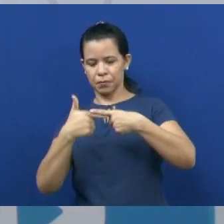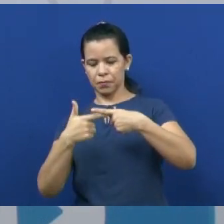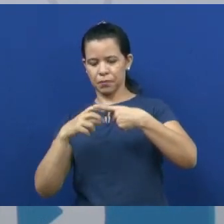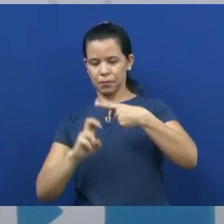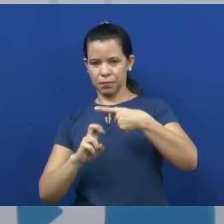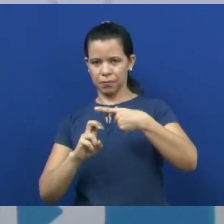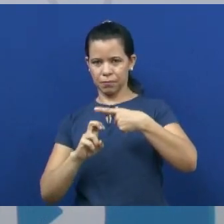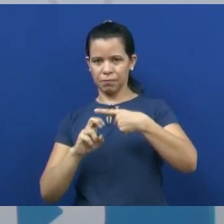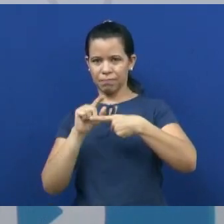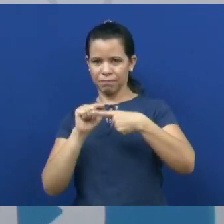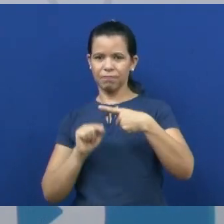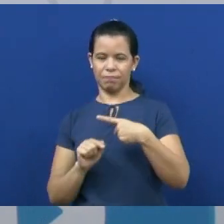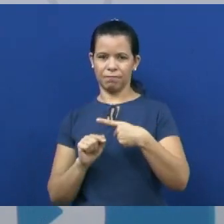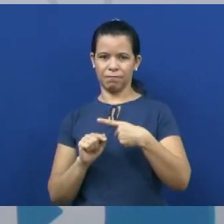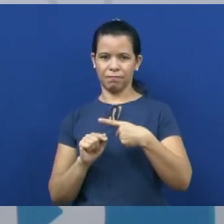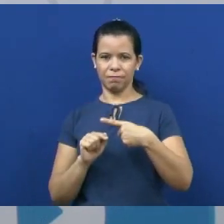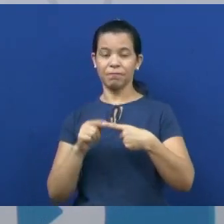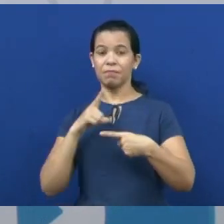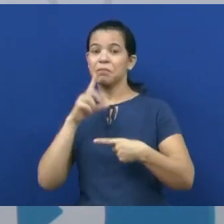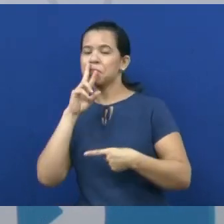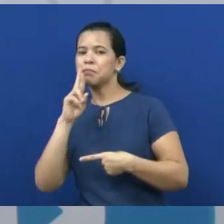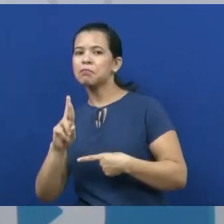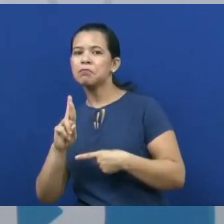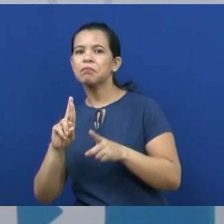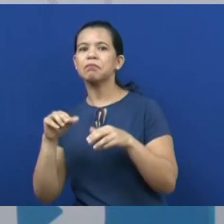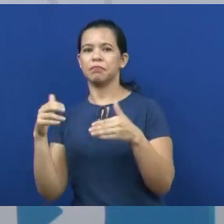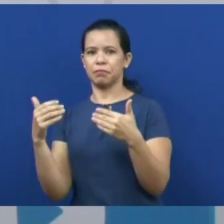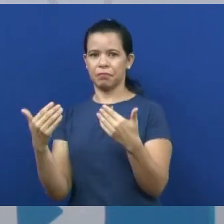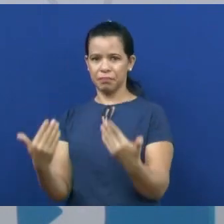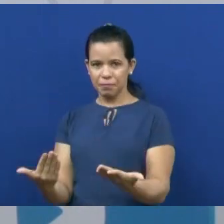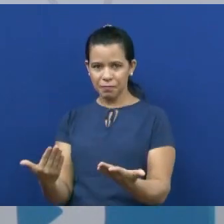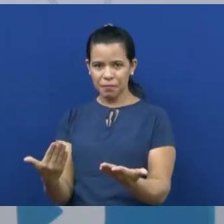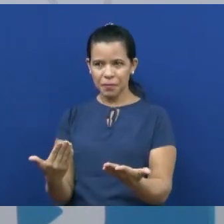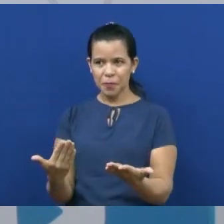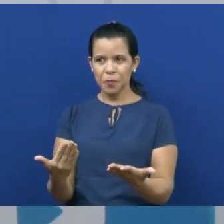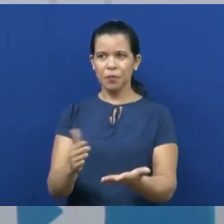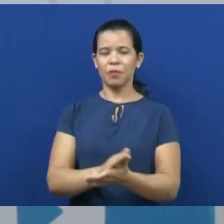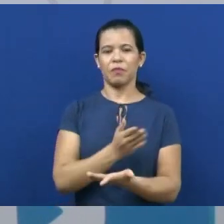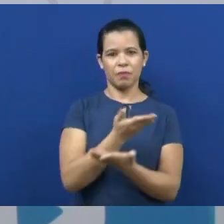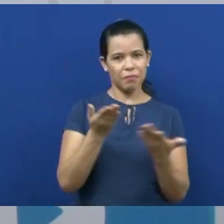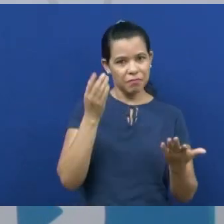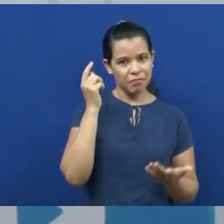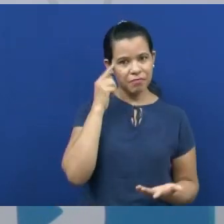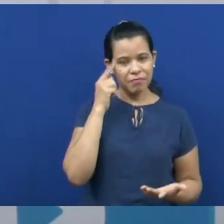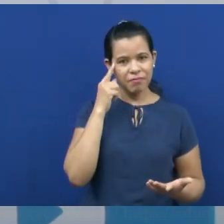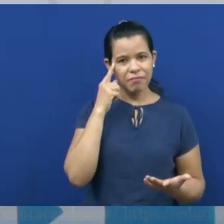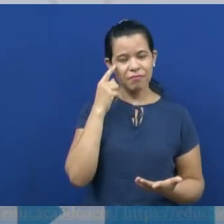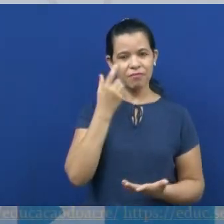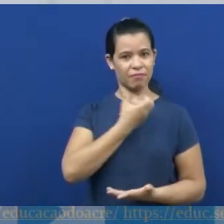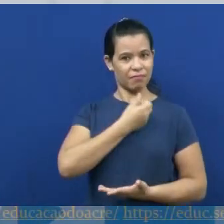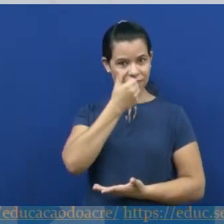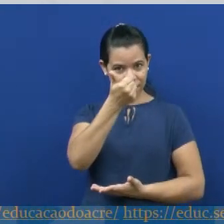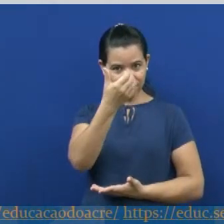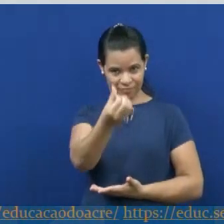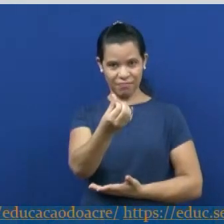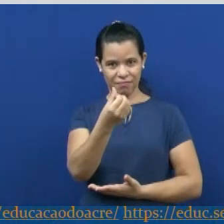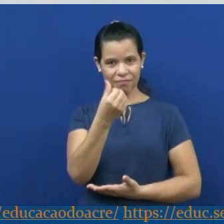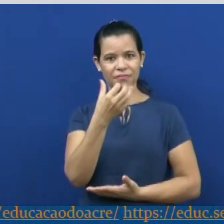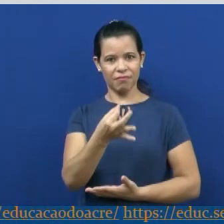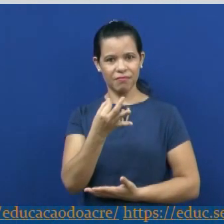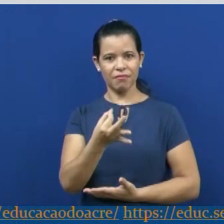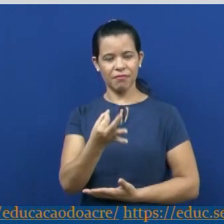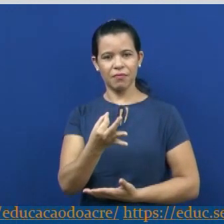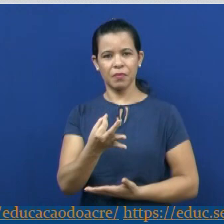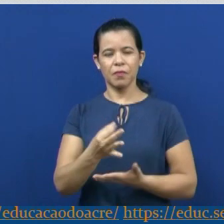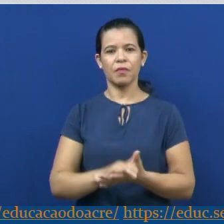quociente. E esse quociente dará quanto? Beleza, isso mesmo, dará 16. Então, nesse